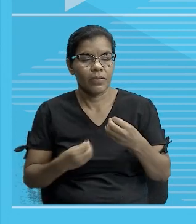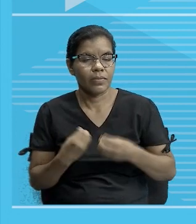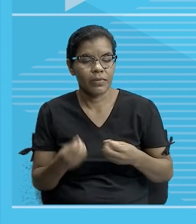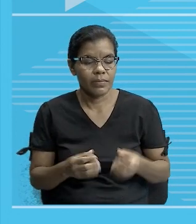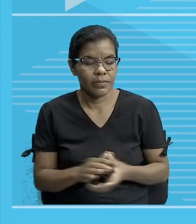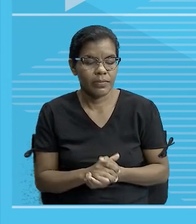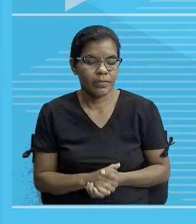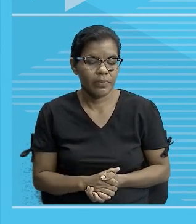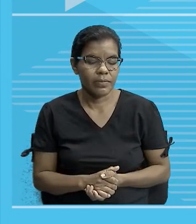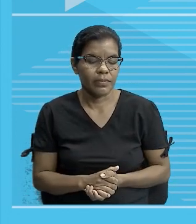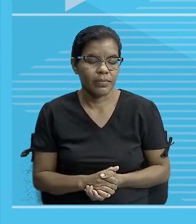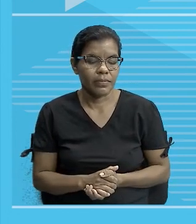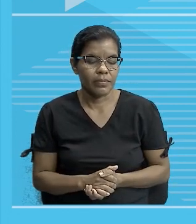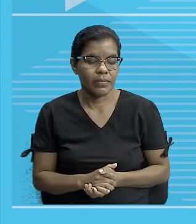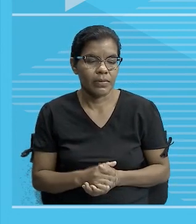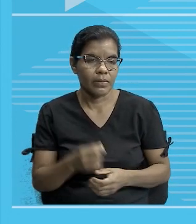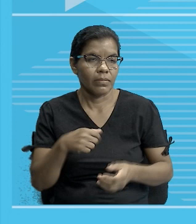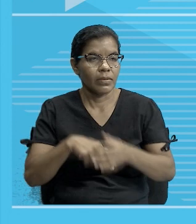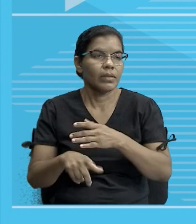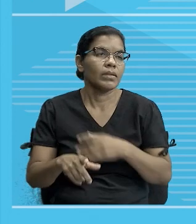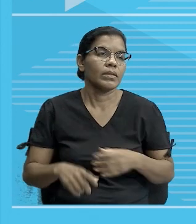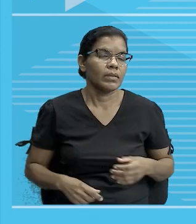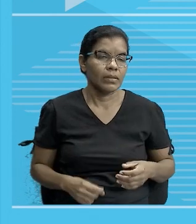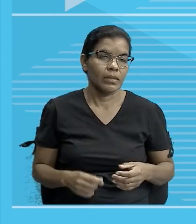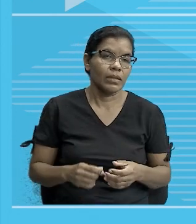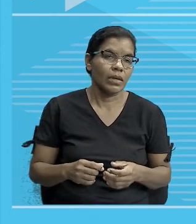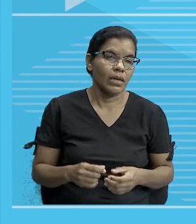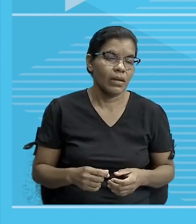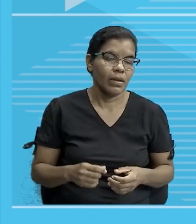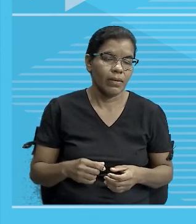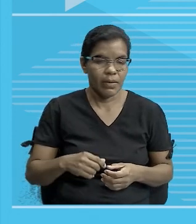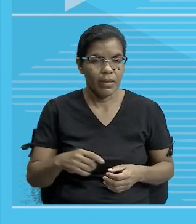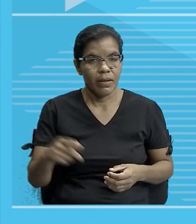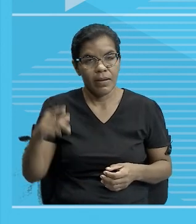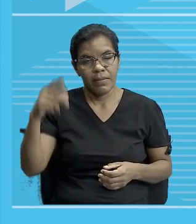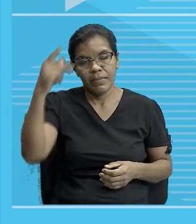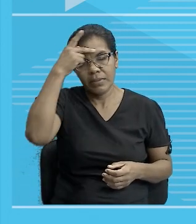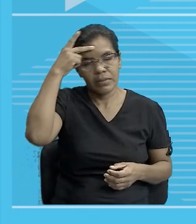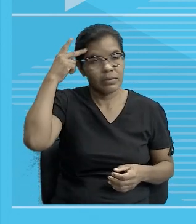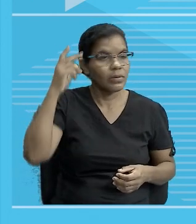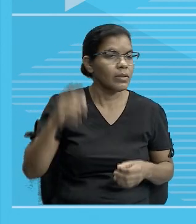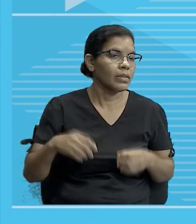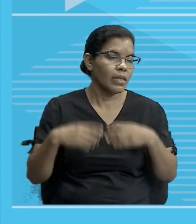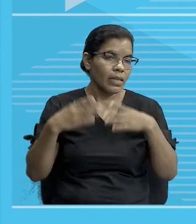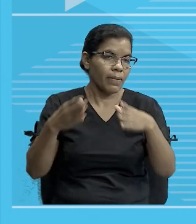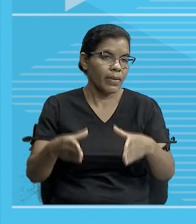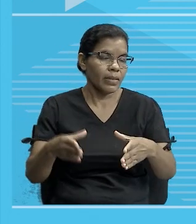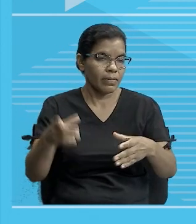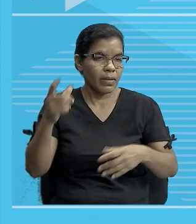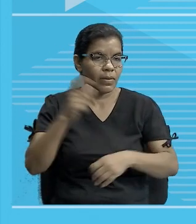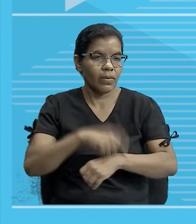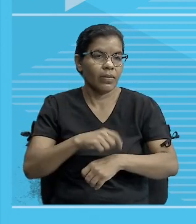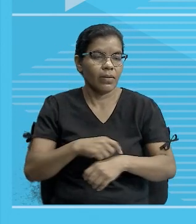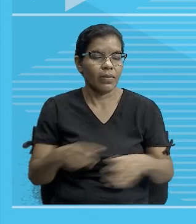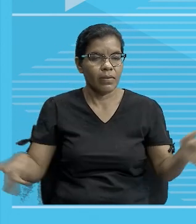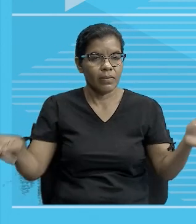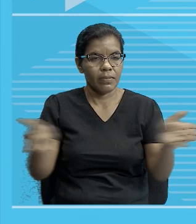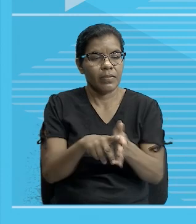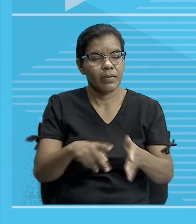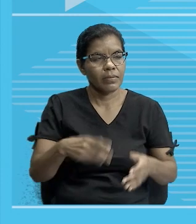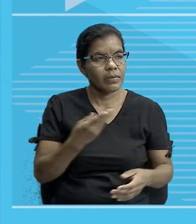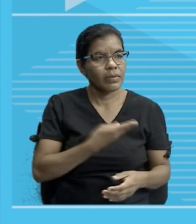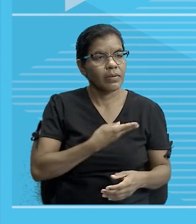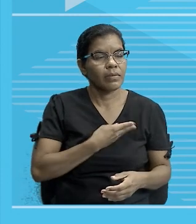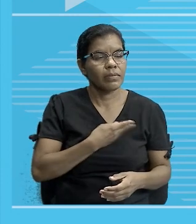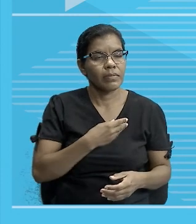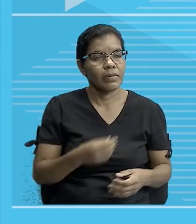como. Ele mandava executar o caba na hora. Os próprios amigos que criticavam